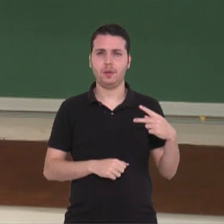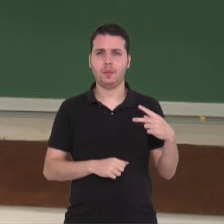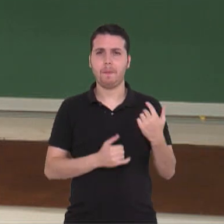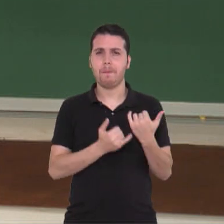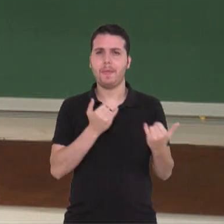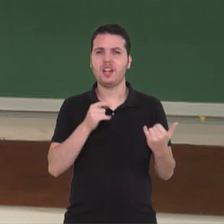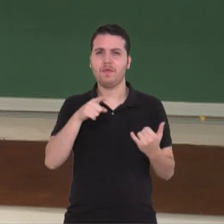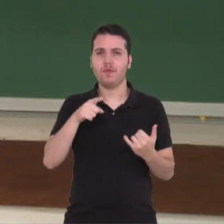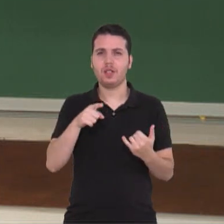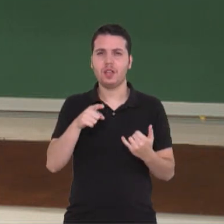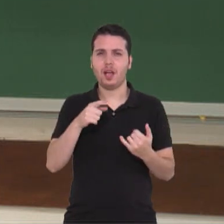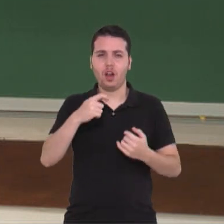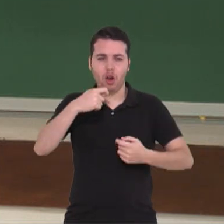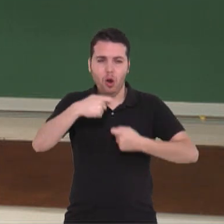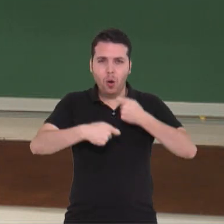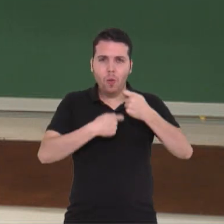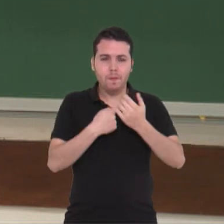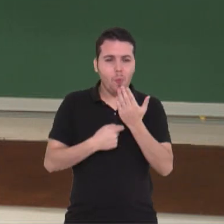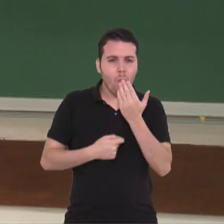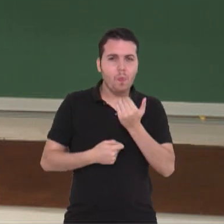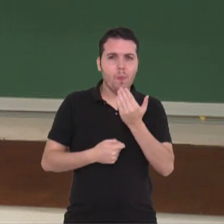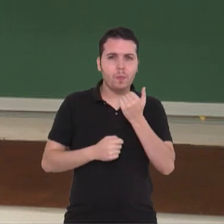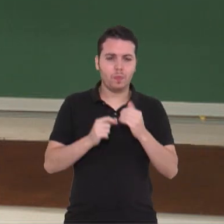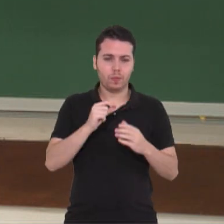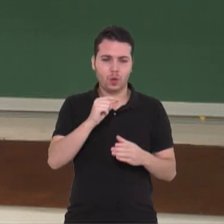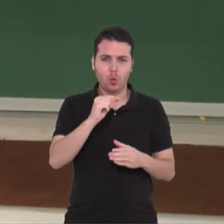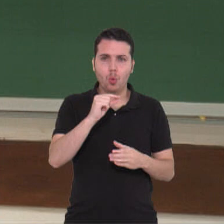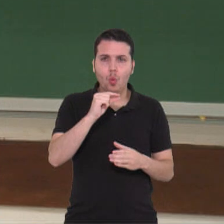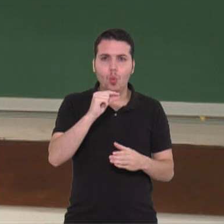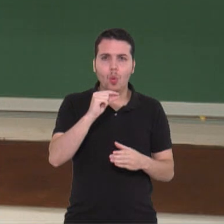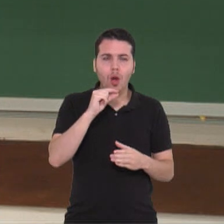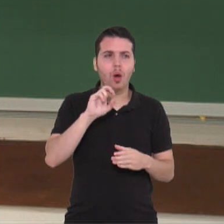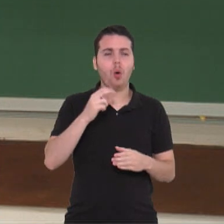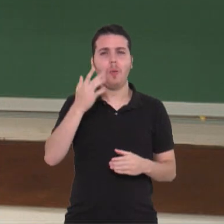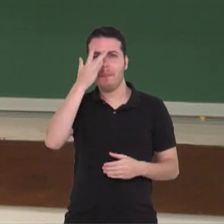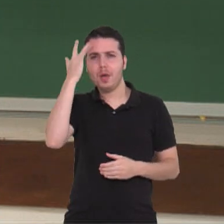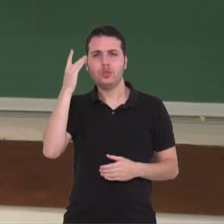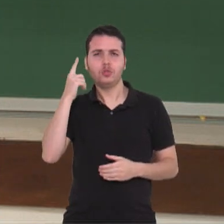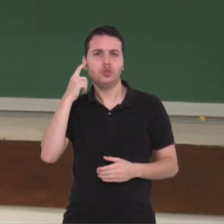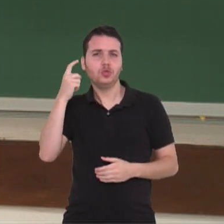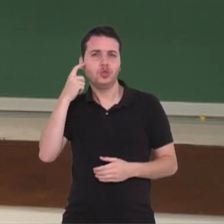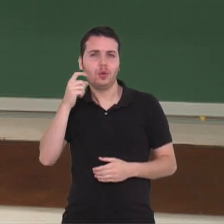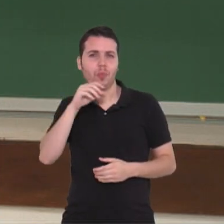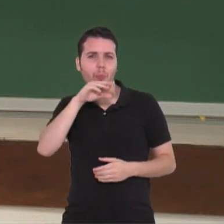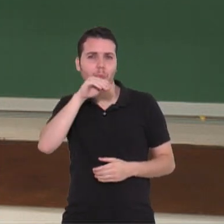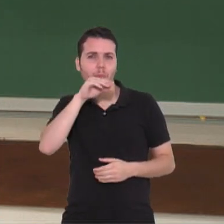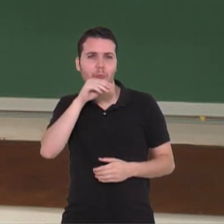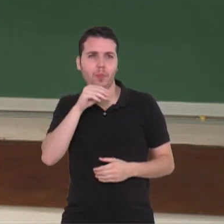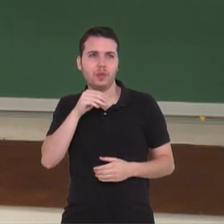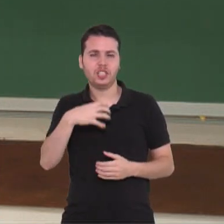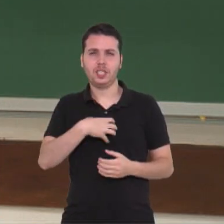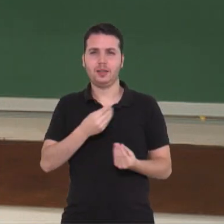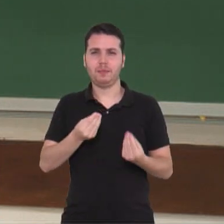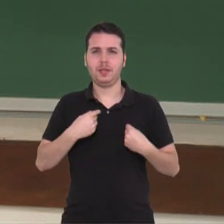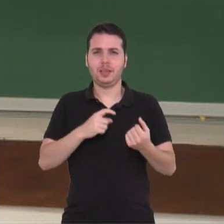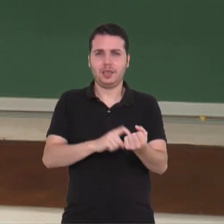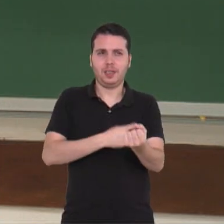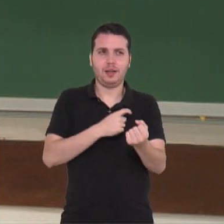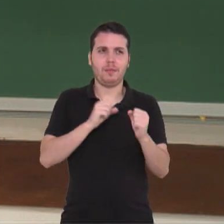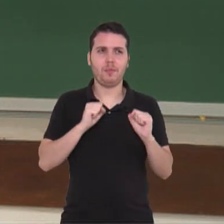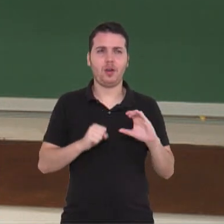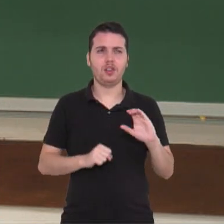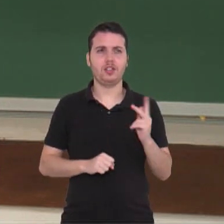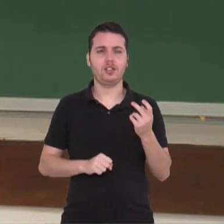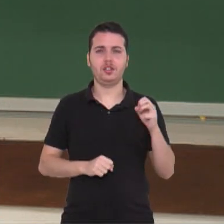está comendo alguma coisa e você chupa assim no canudinho? Ou quando alguém faz aquele barulho com a boca, que é irritante? Então, esse pode ser esse chomp,